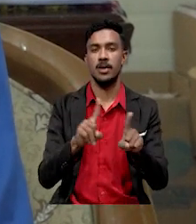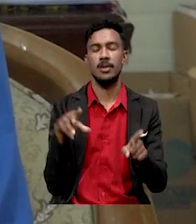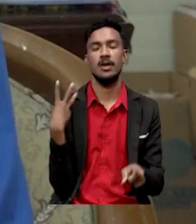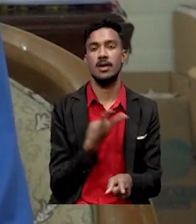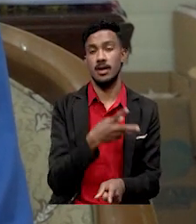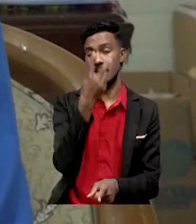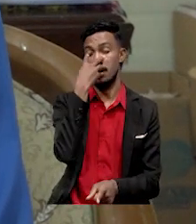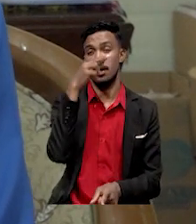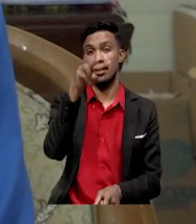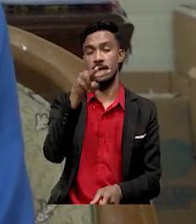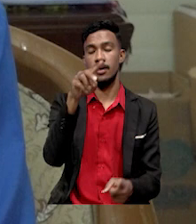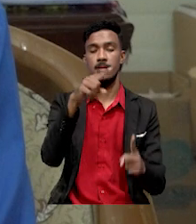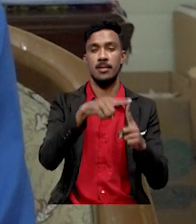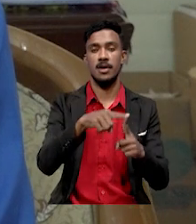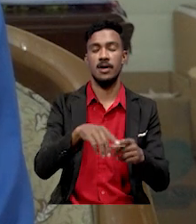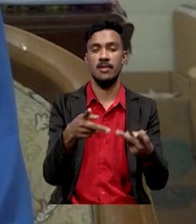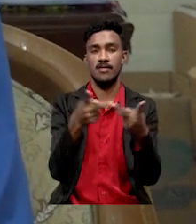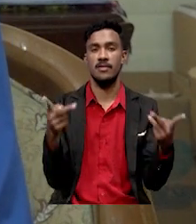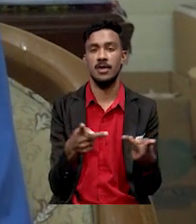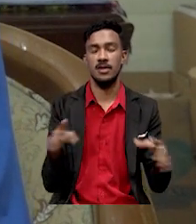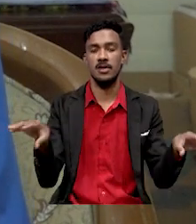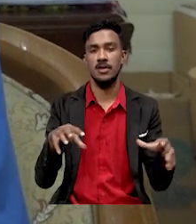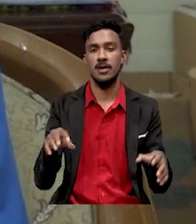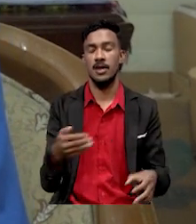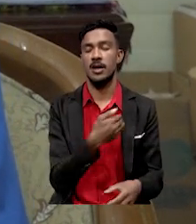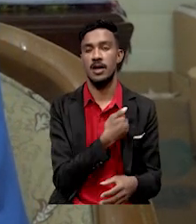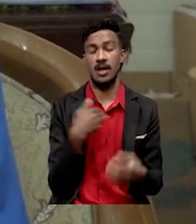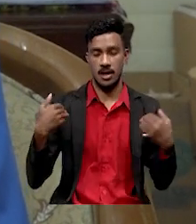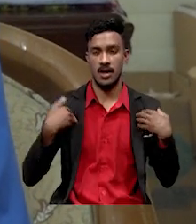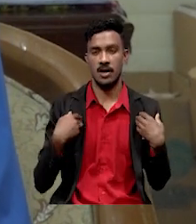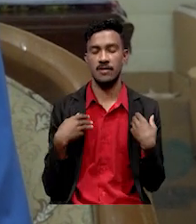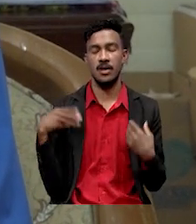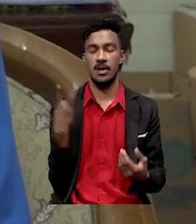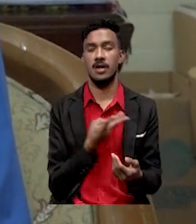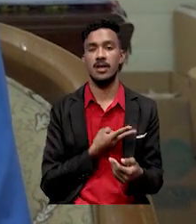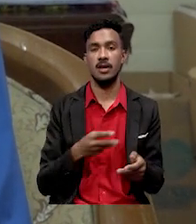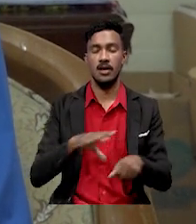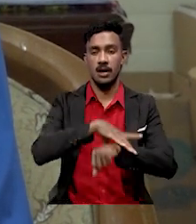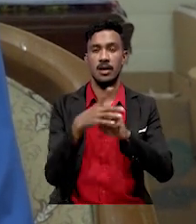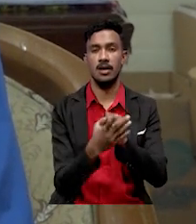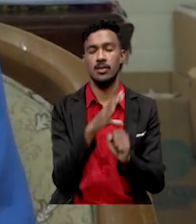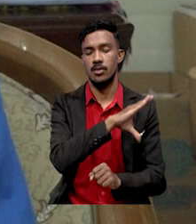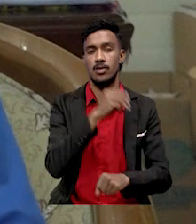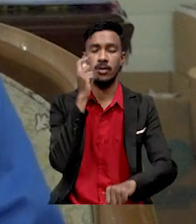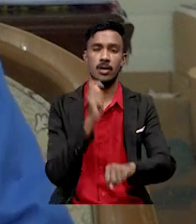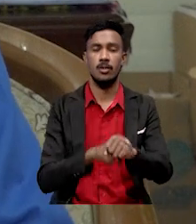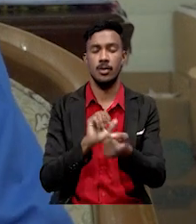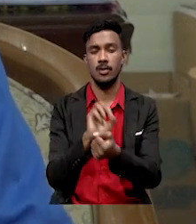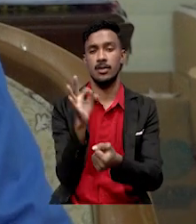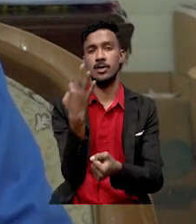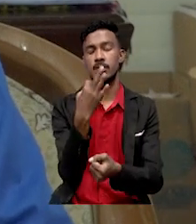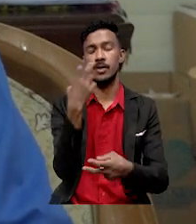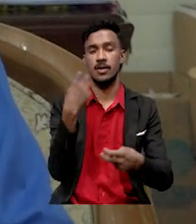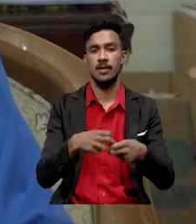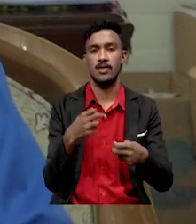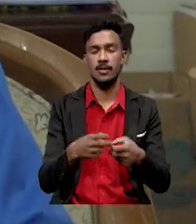itareba campo di lavoro ne be ia itene rain a situação COVID-19 e impacto bot ba campo